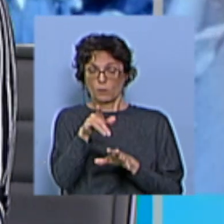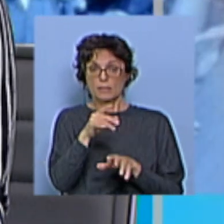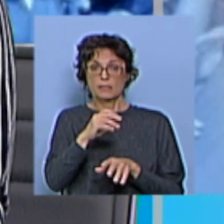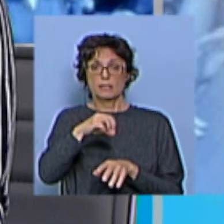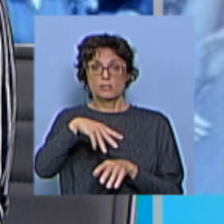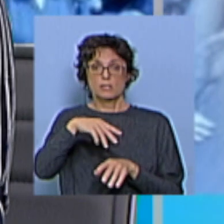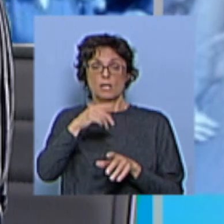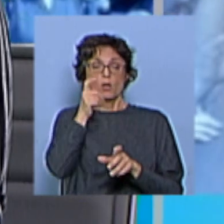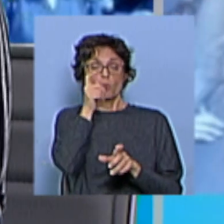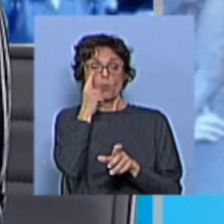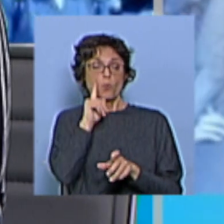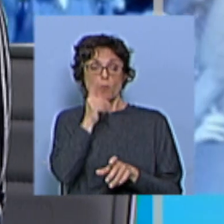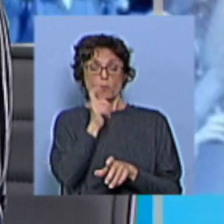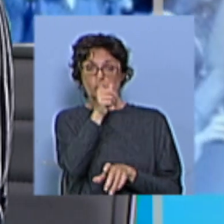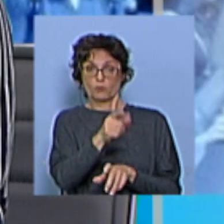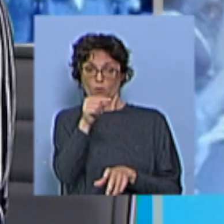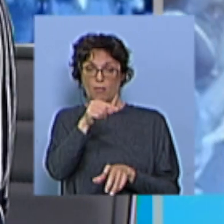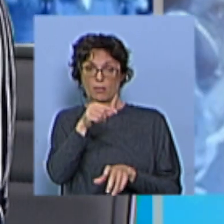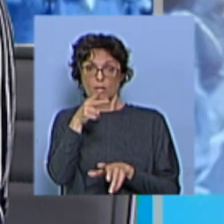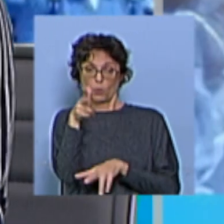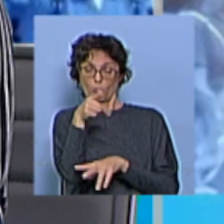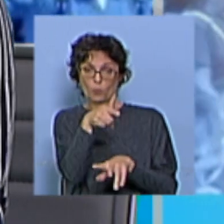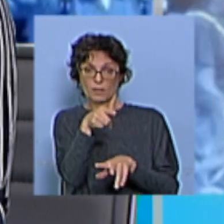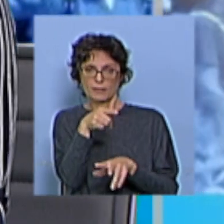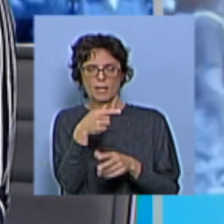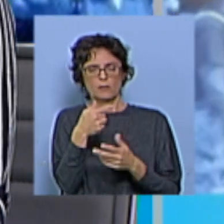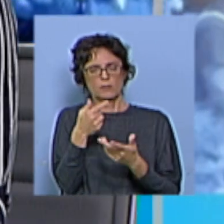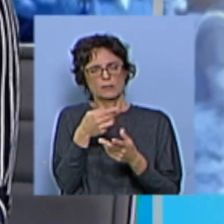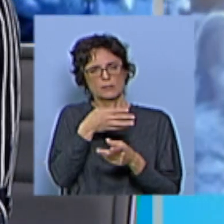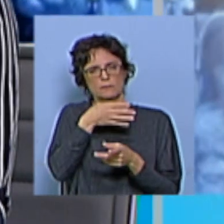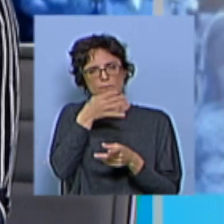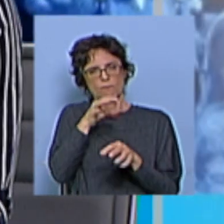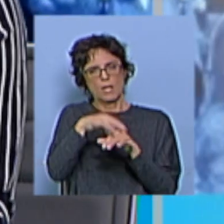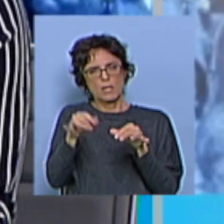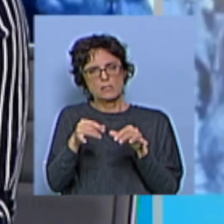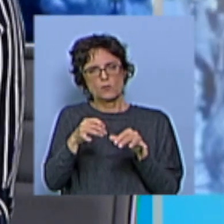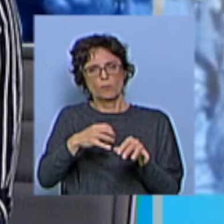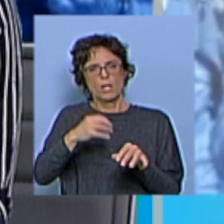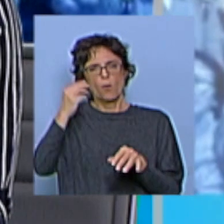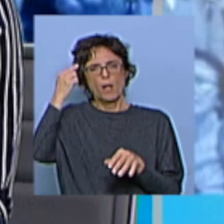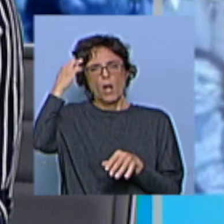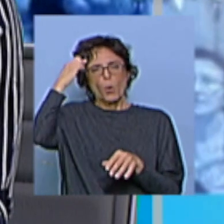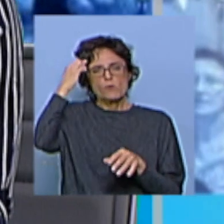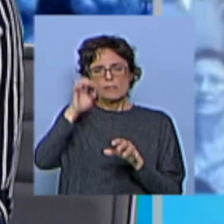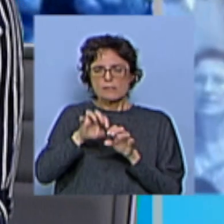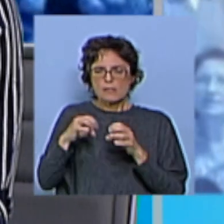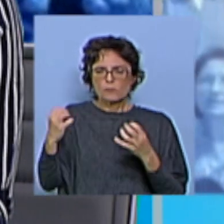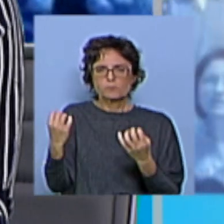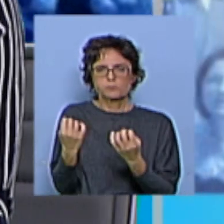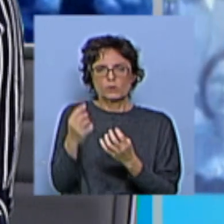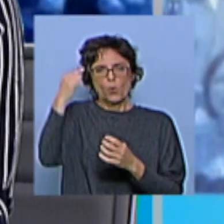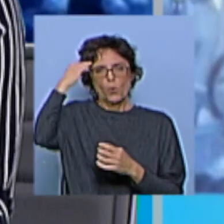documentário, é crucial ter uma consciência coletiva. E todas estas pessoas, de alguma maneira, têm essa consciência